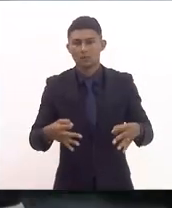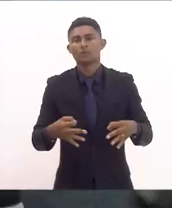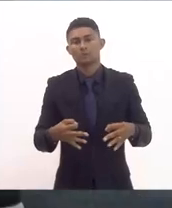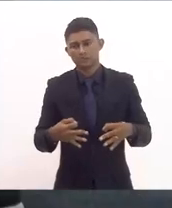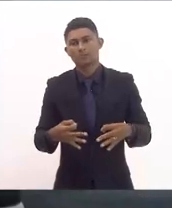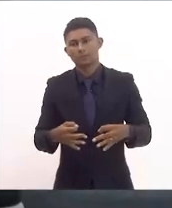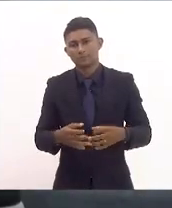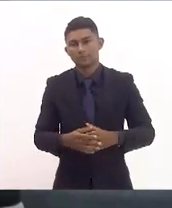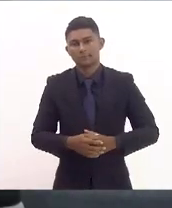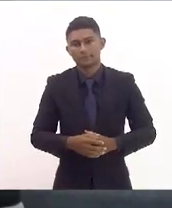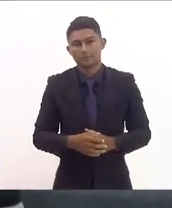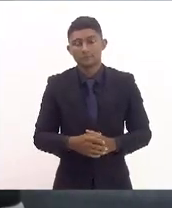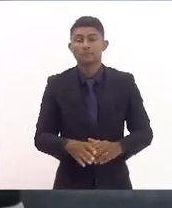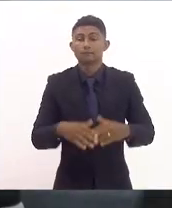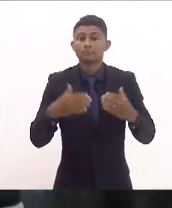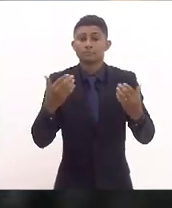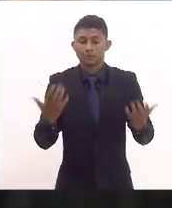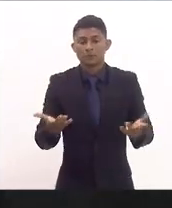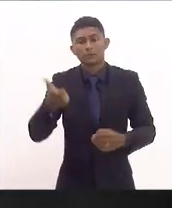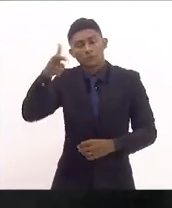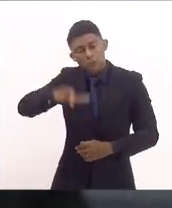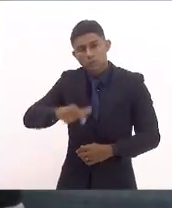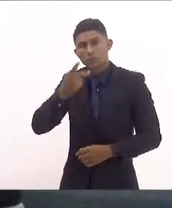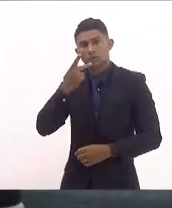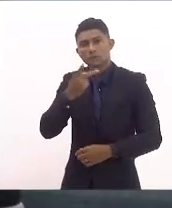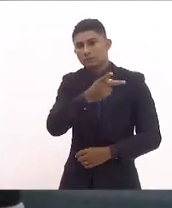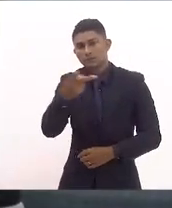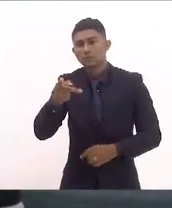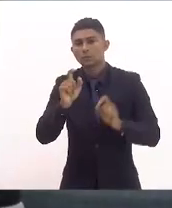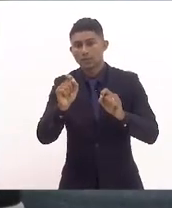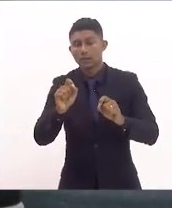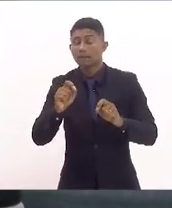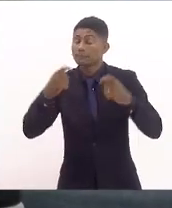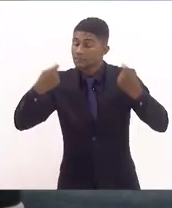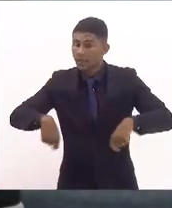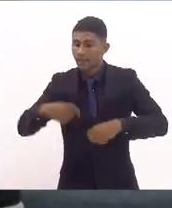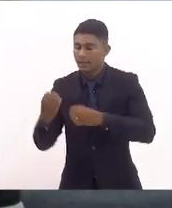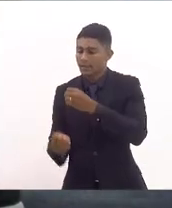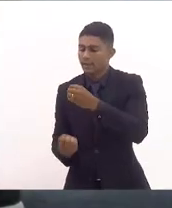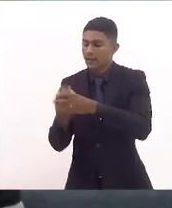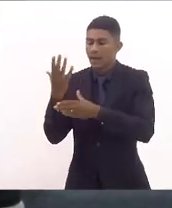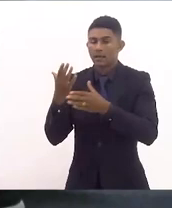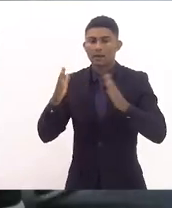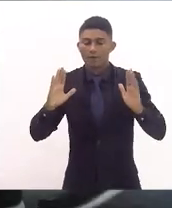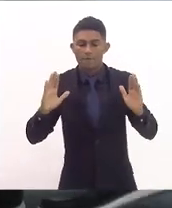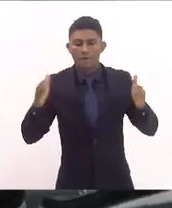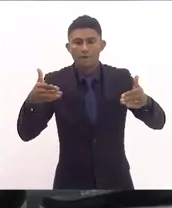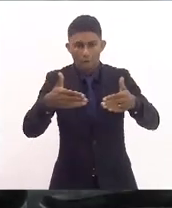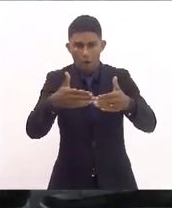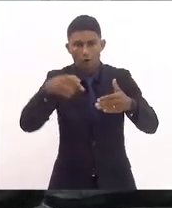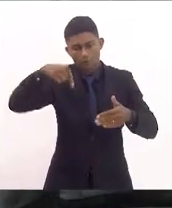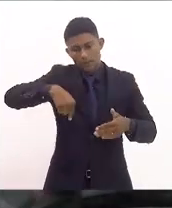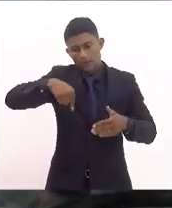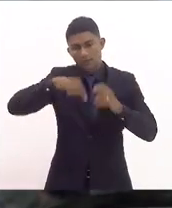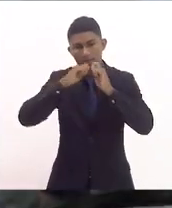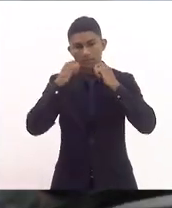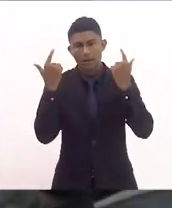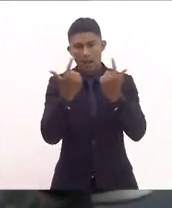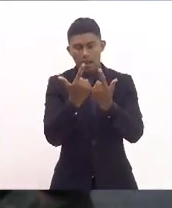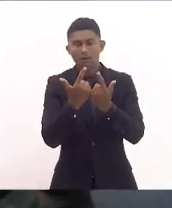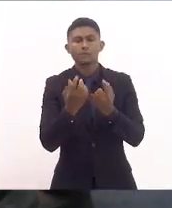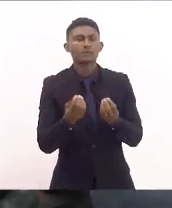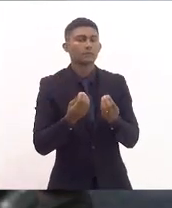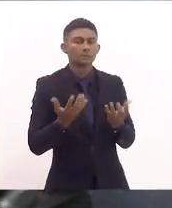efetiva nesse sentido então repetindo Presidente a criação de um fórum permanente nessa casa